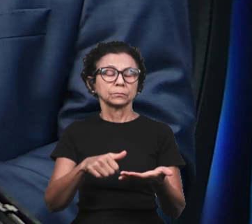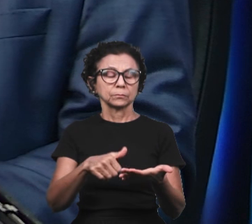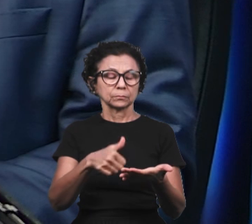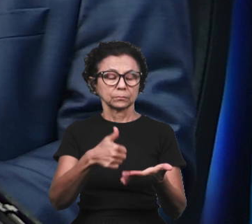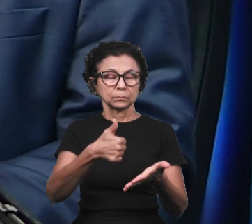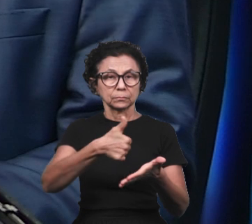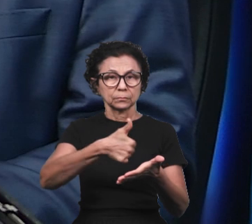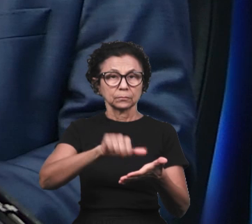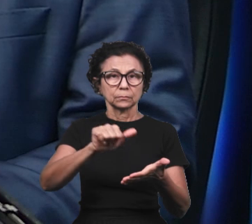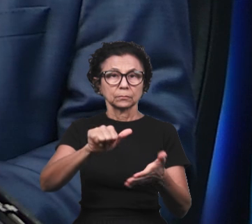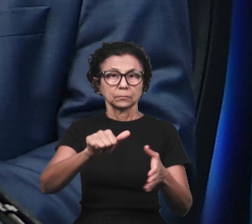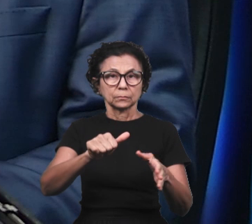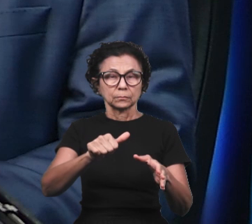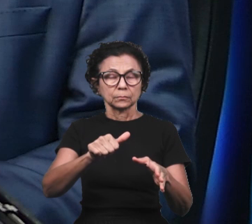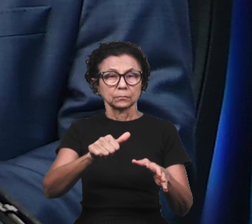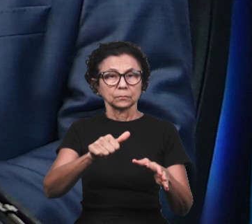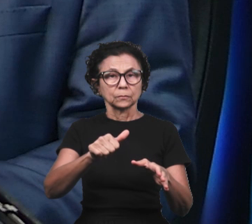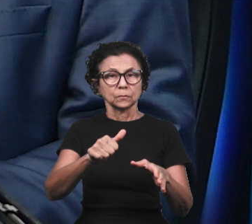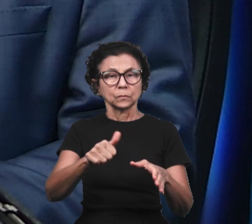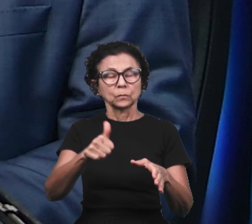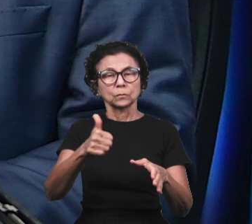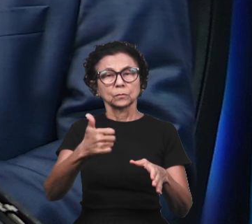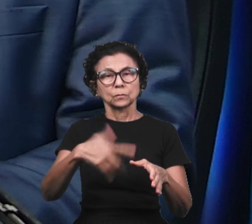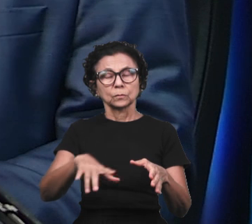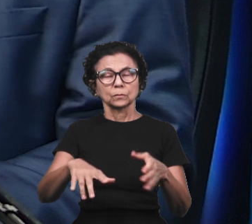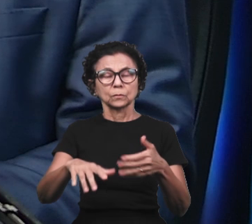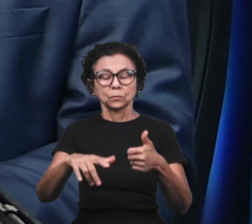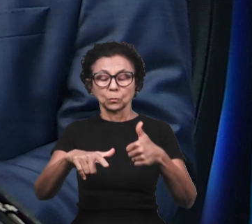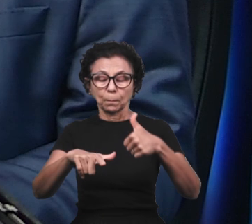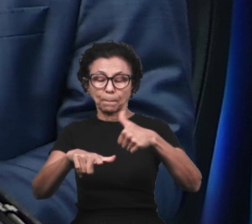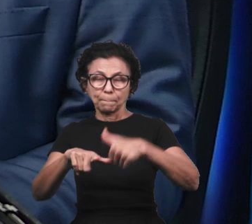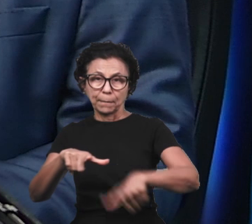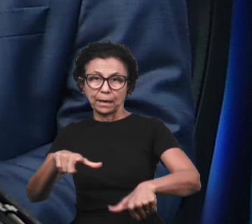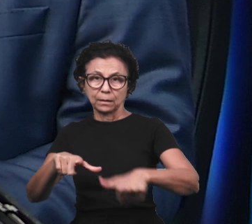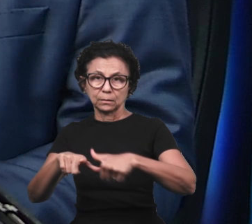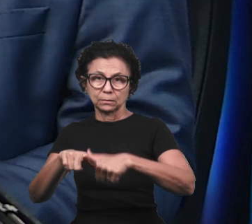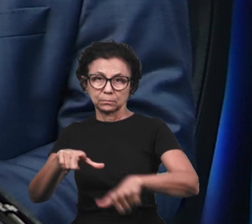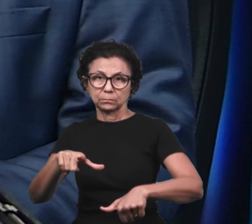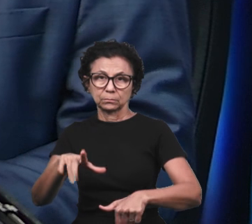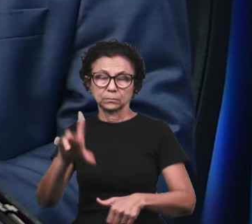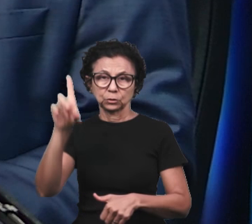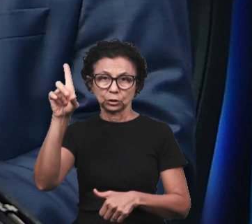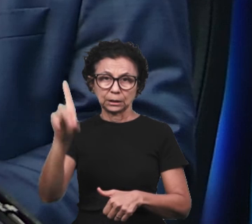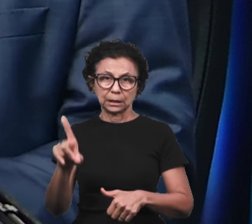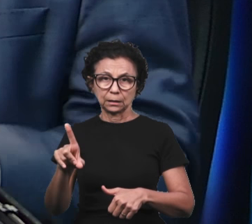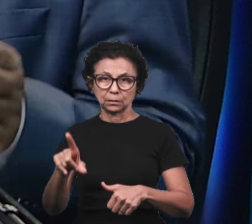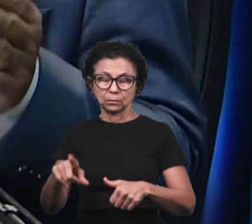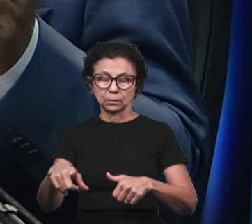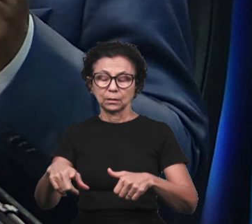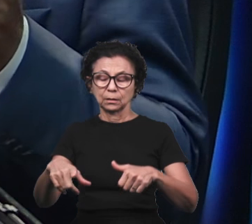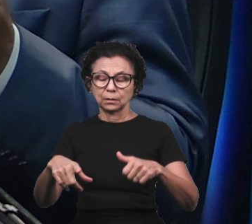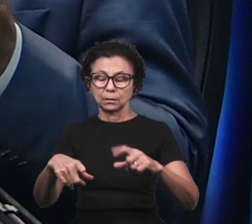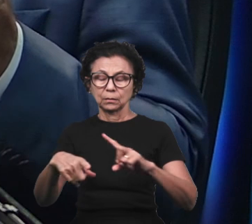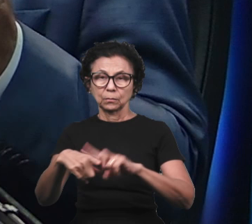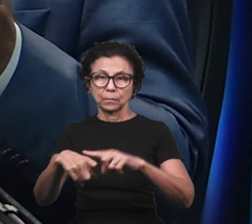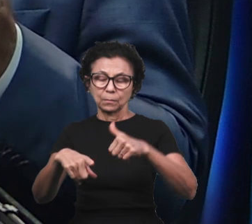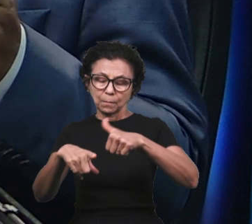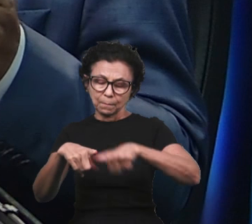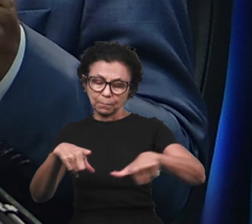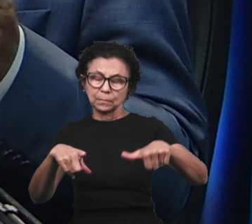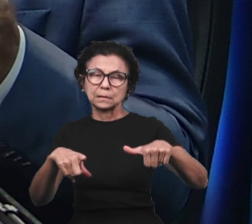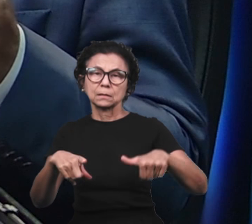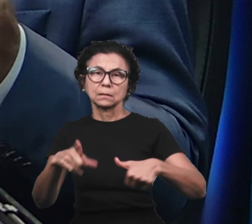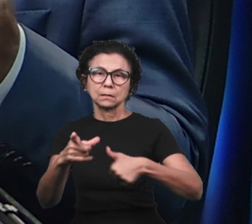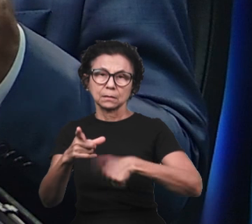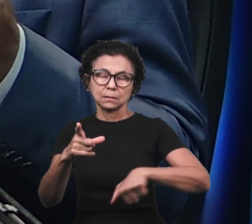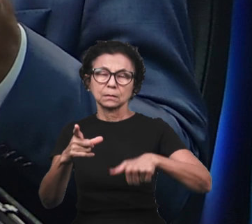tem um significado. Então tem que ouvir a voz de Deus. Então você quer entrar na